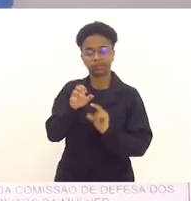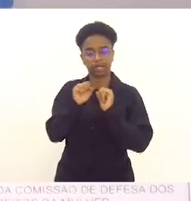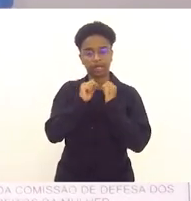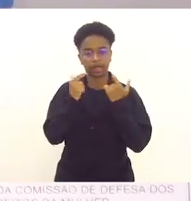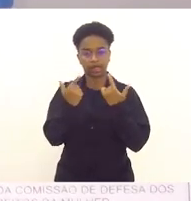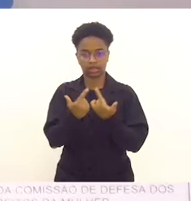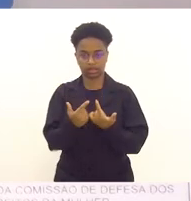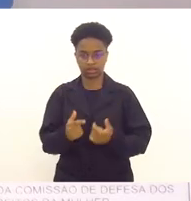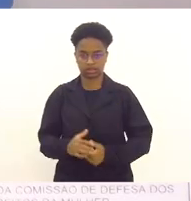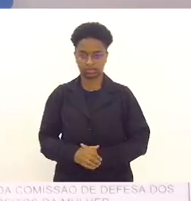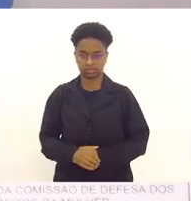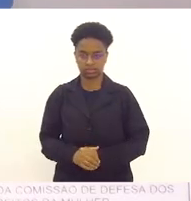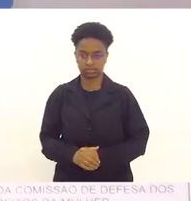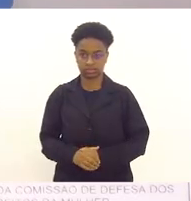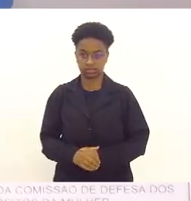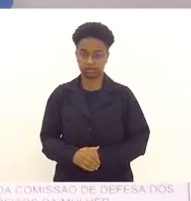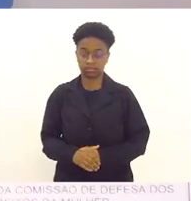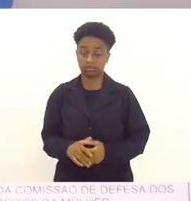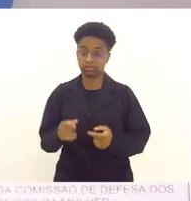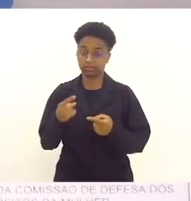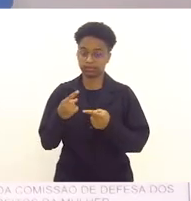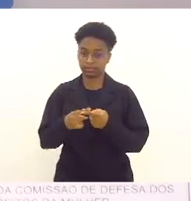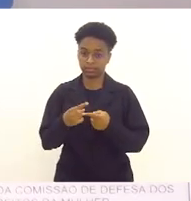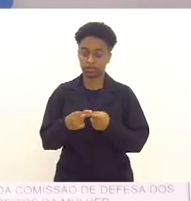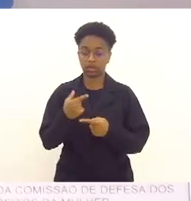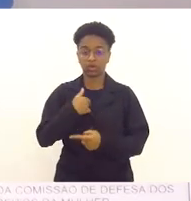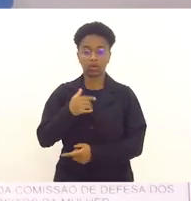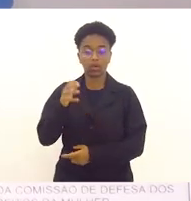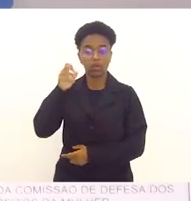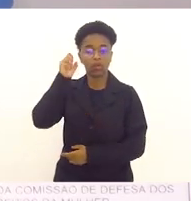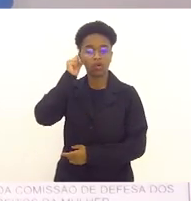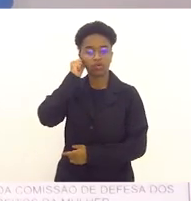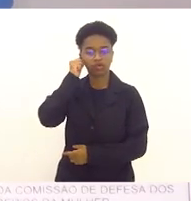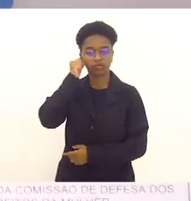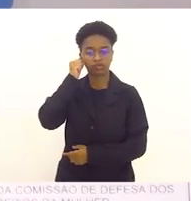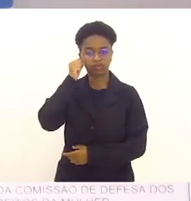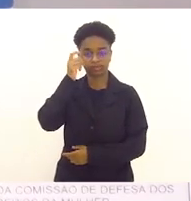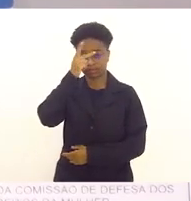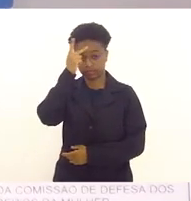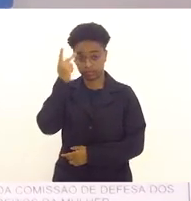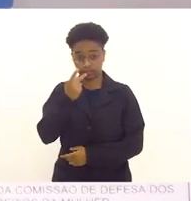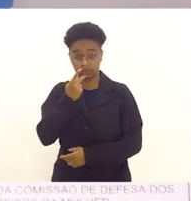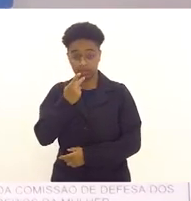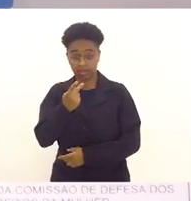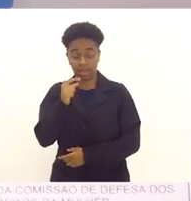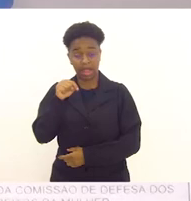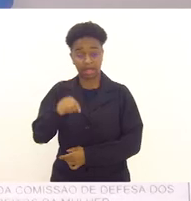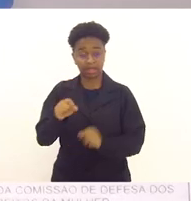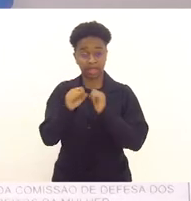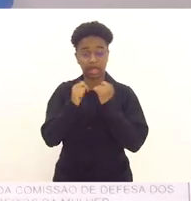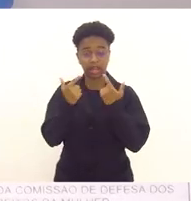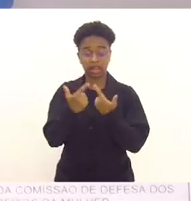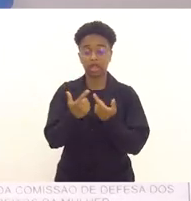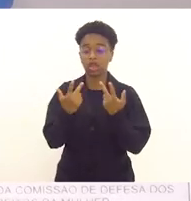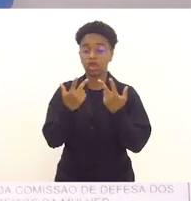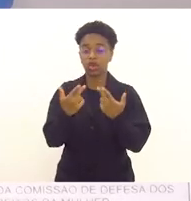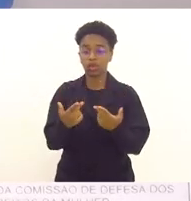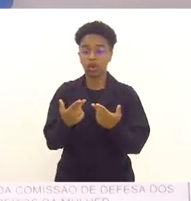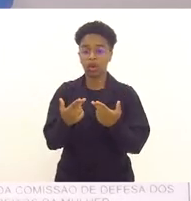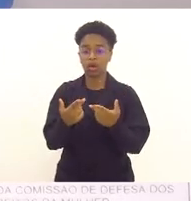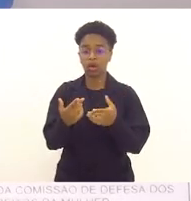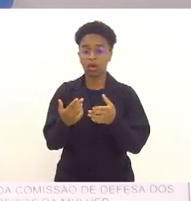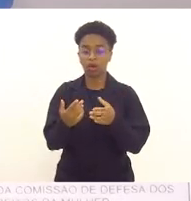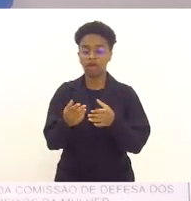Legislativa né Outro dia eu disse eu ouvi dizer que o Parlamento é igual uma panela de pressão